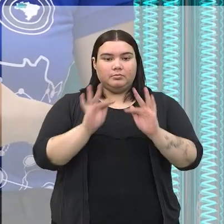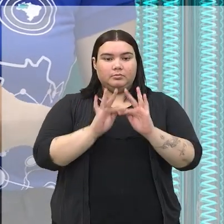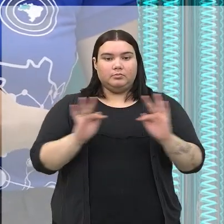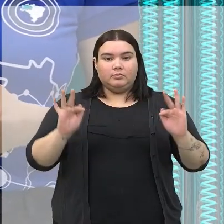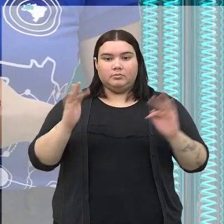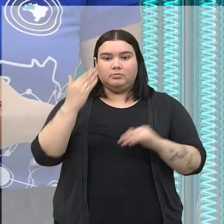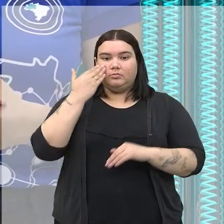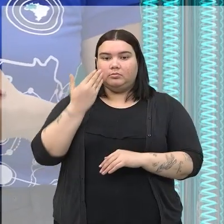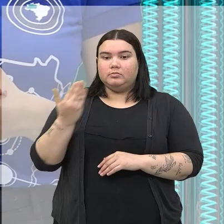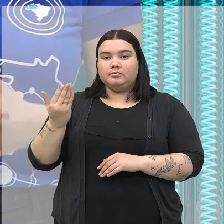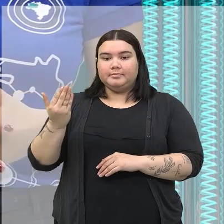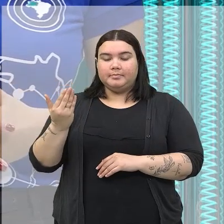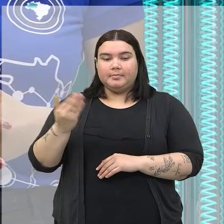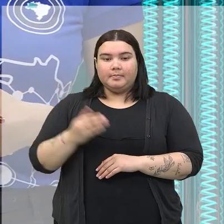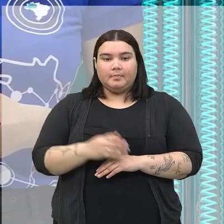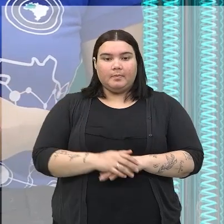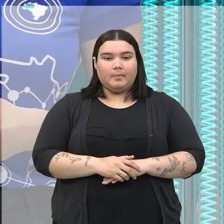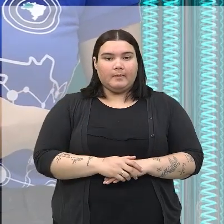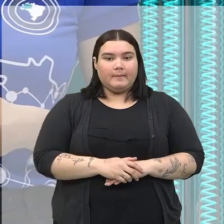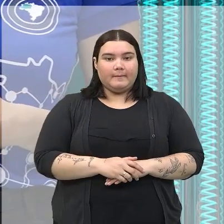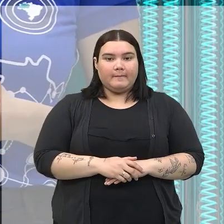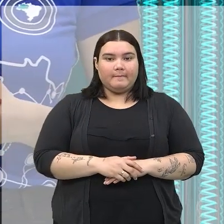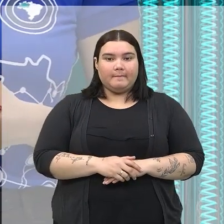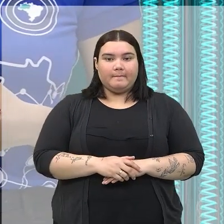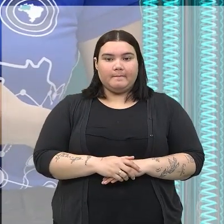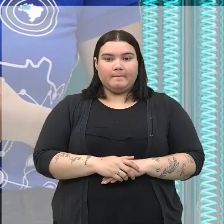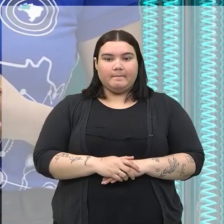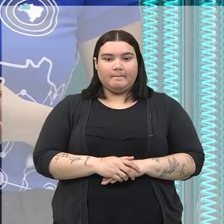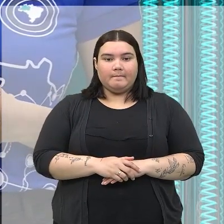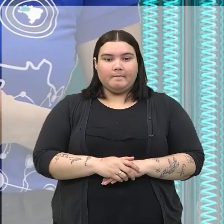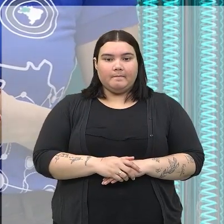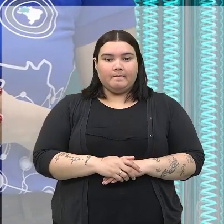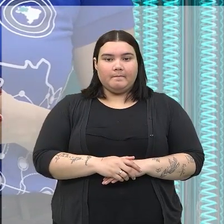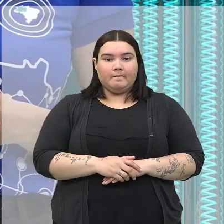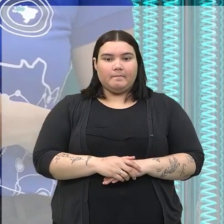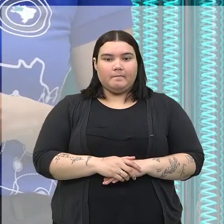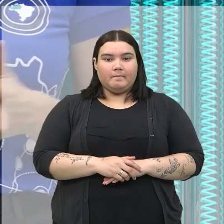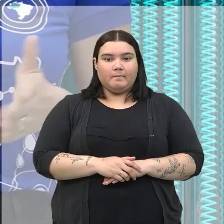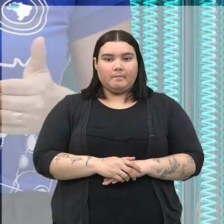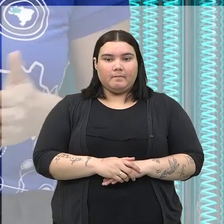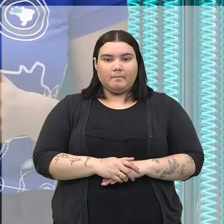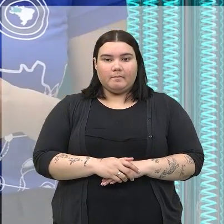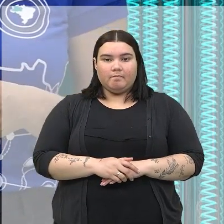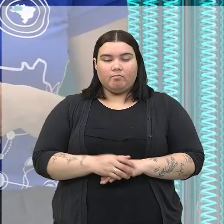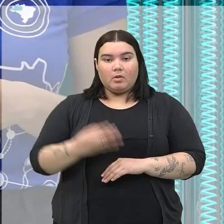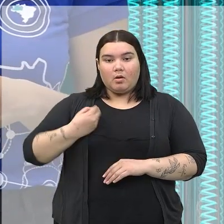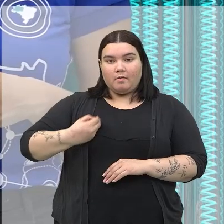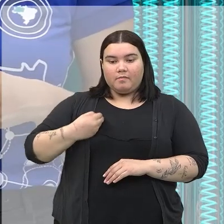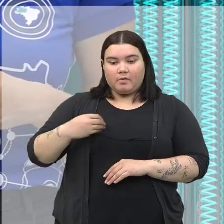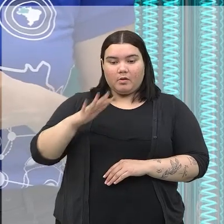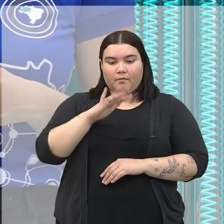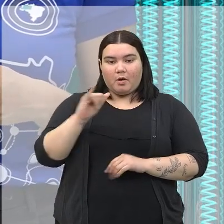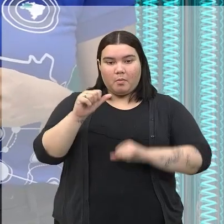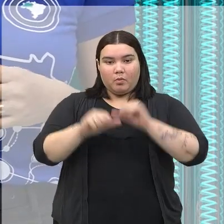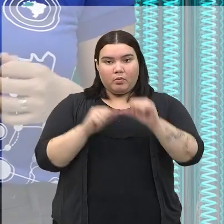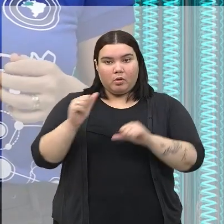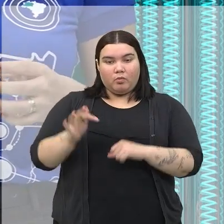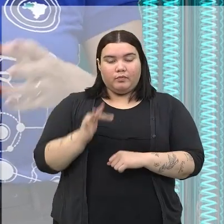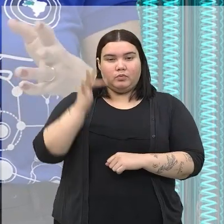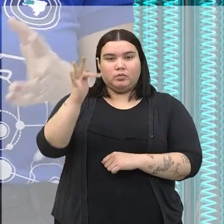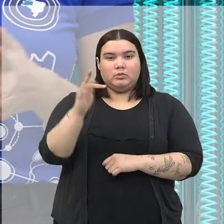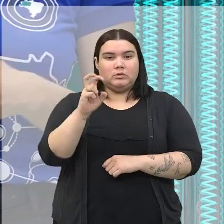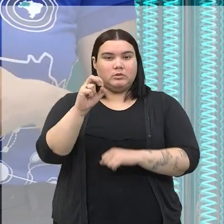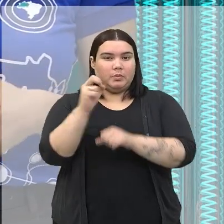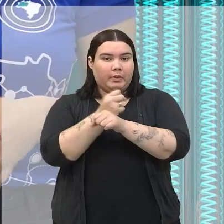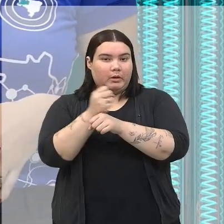Life will change in 50 years. A vida vai mudar em 50 anos,